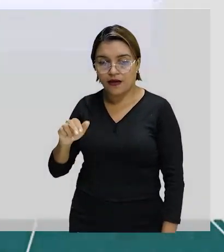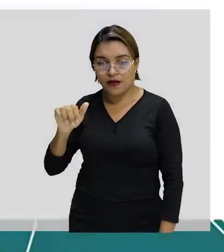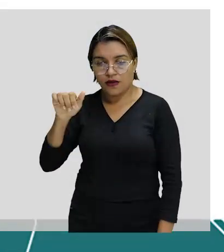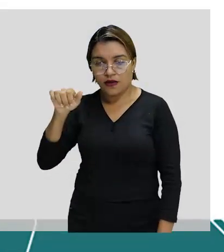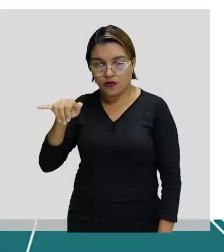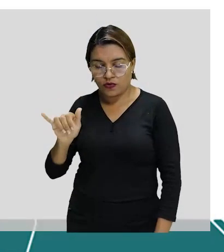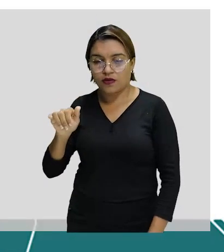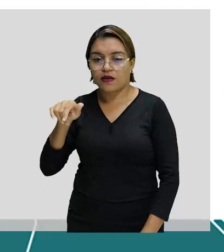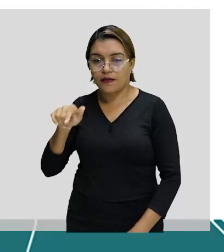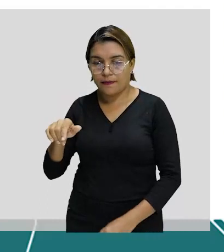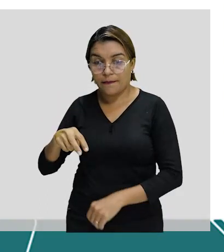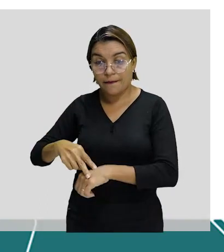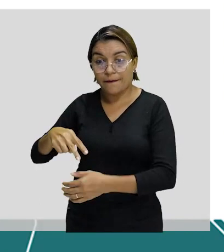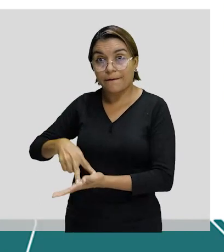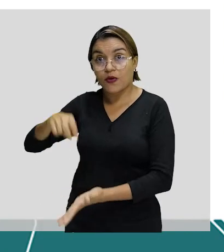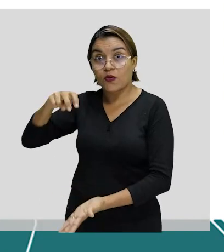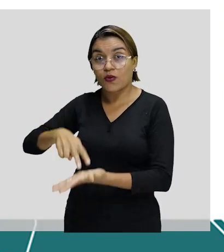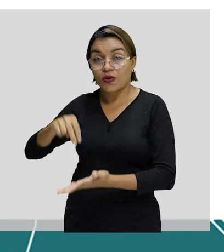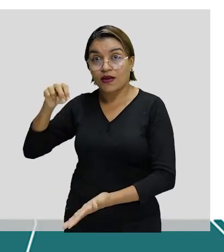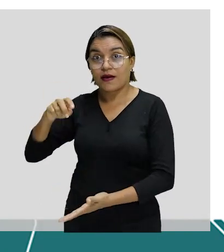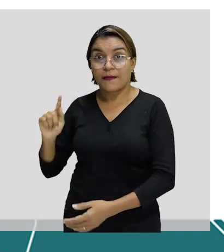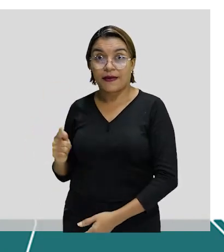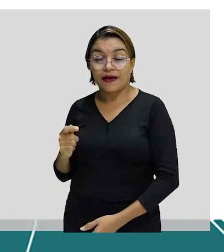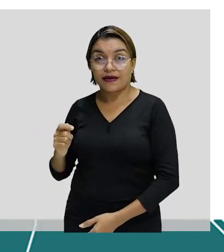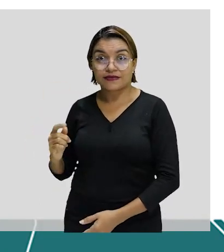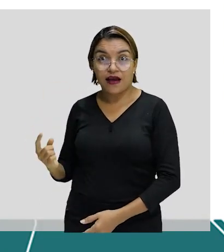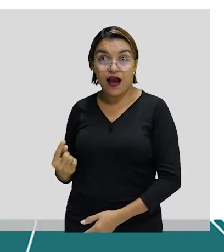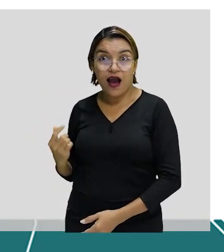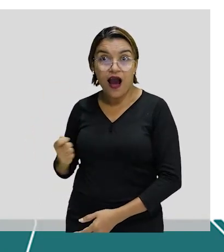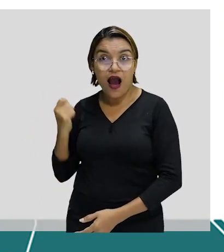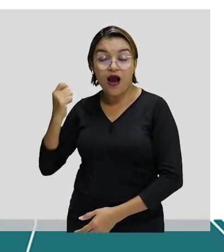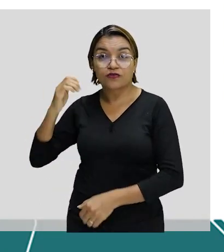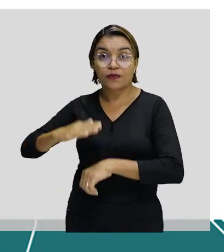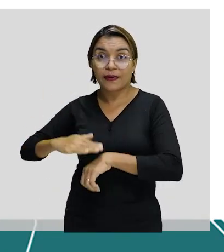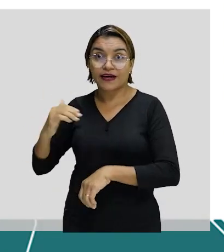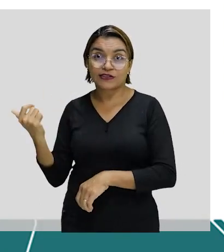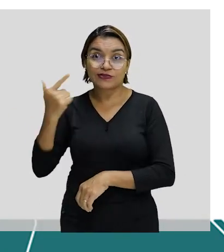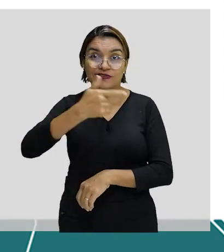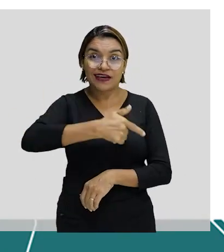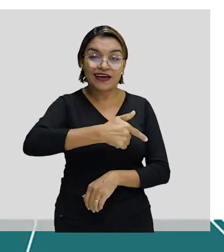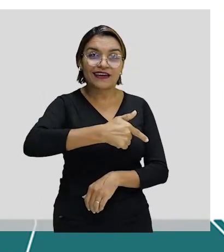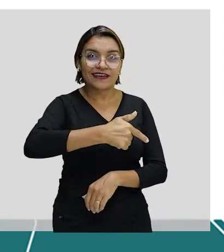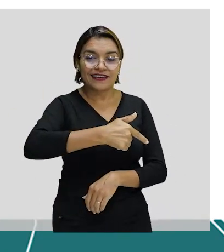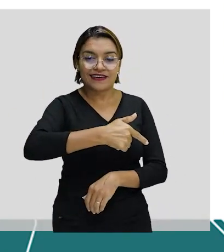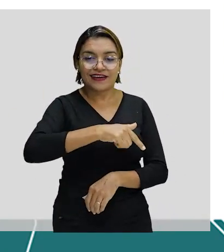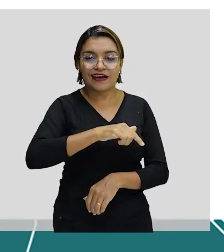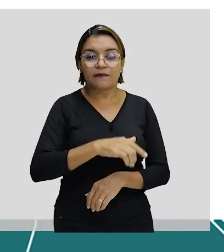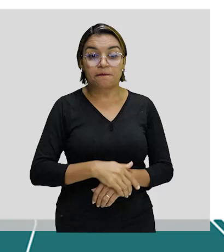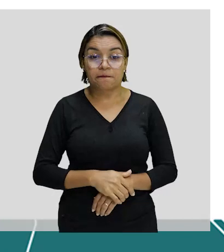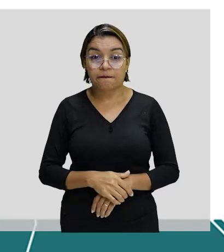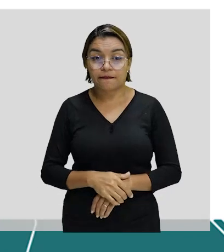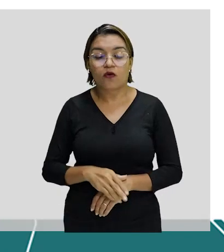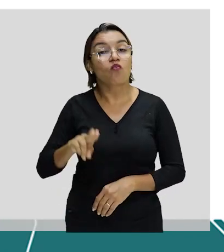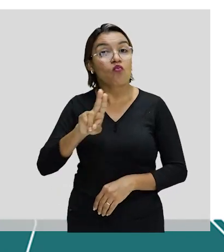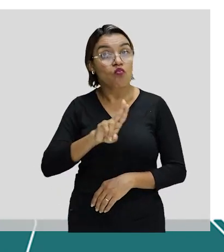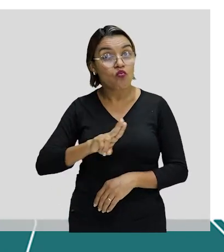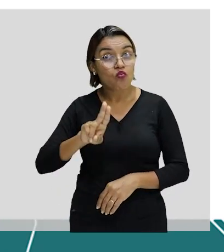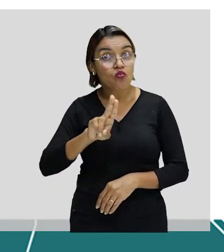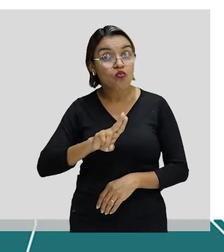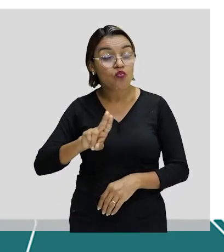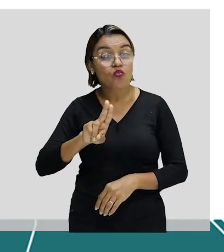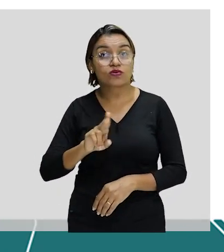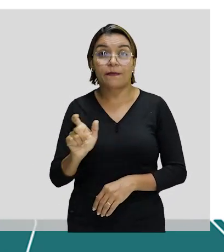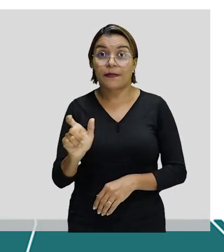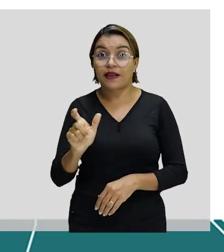tenho o mais do que. Já o adjetivo longo, eu não aumento ele de tamanho. Eu vou usar uma palavrinha antes do